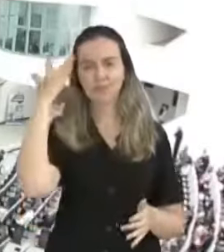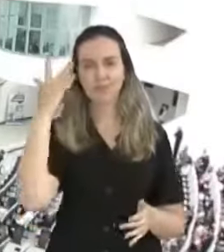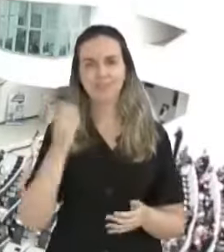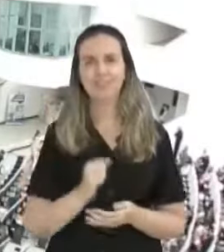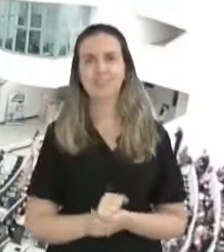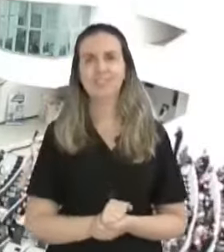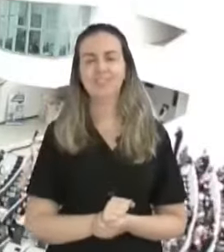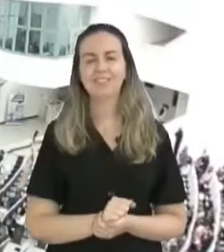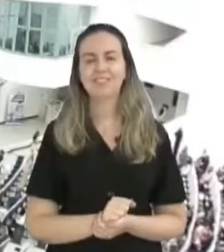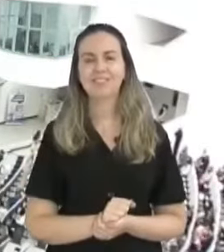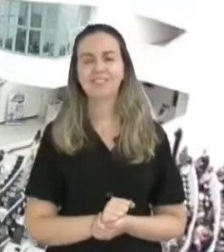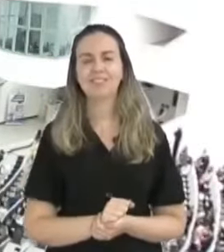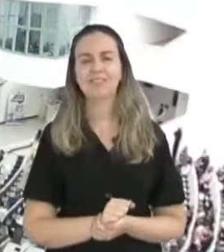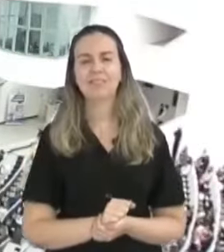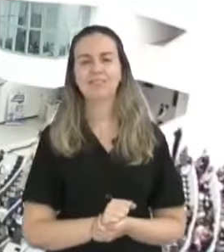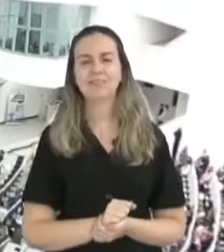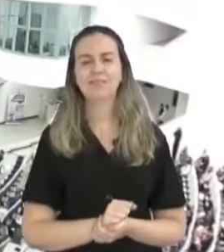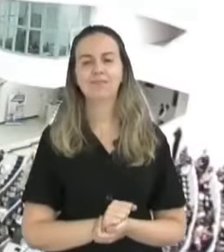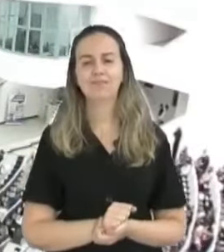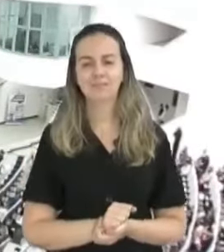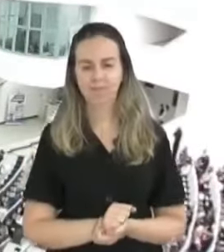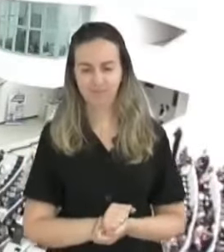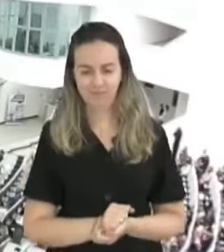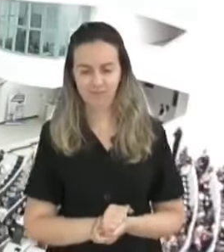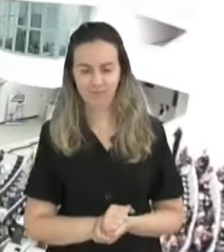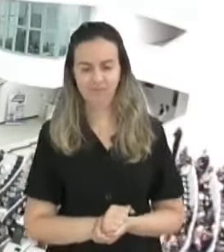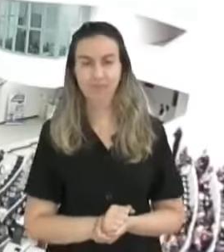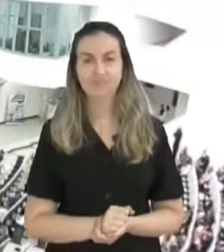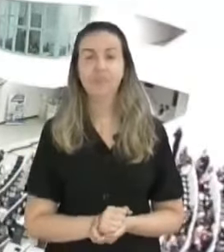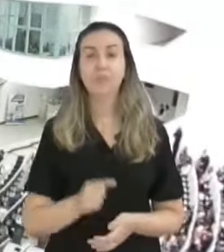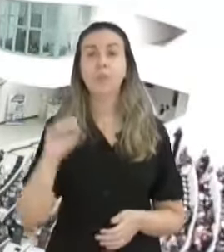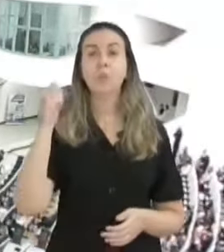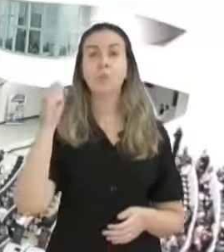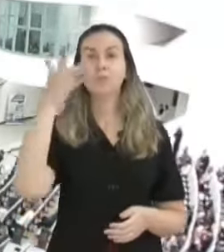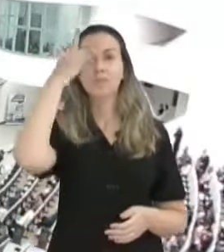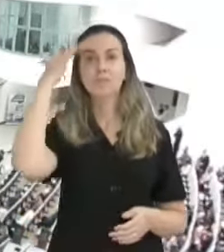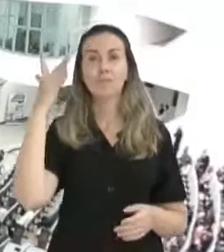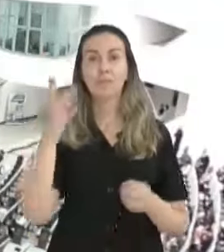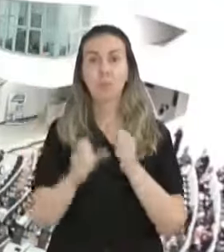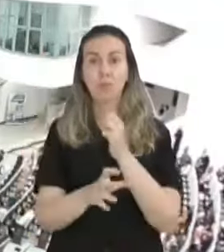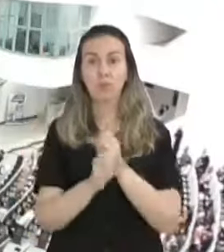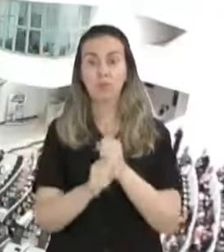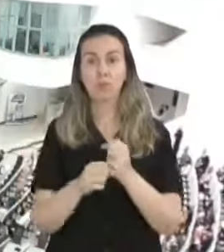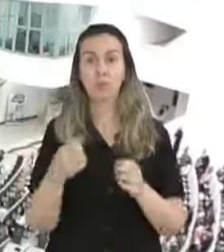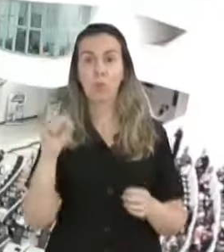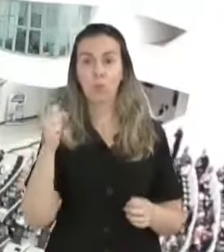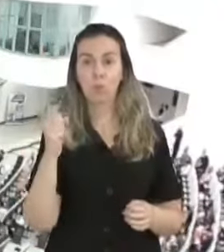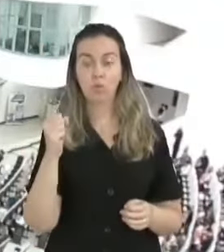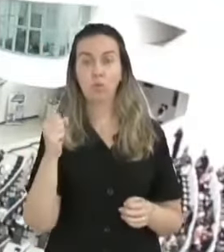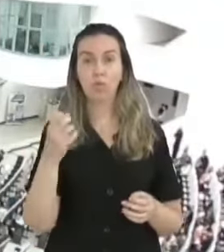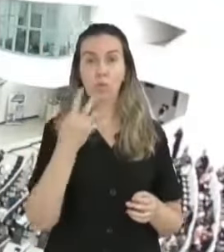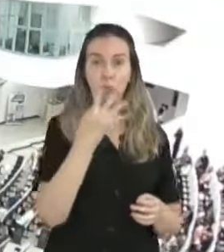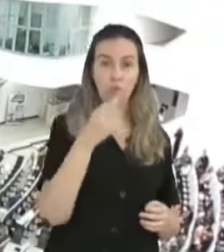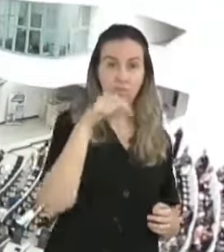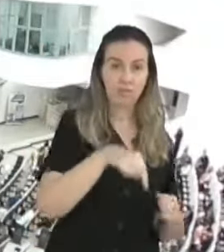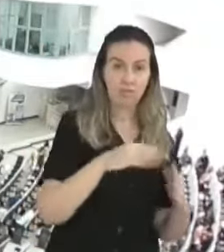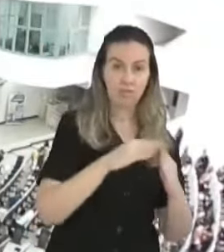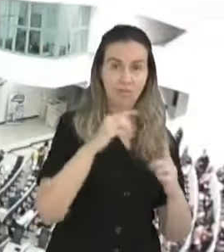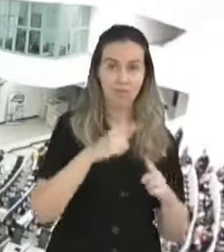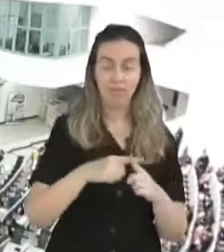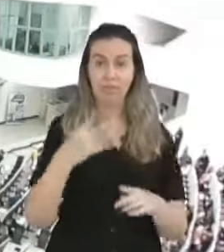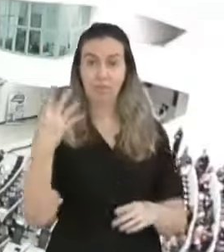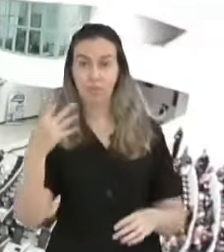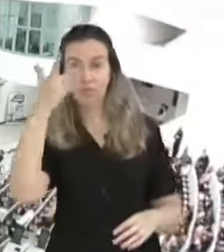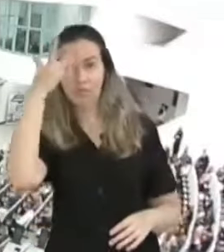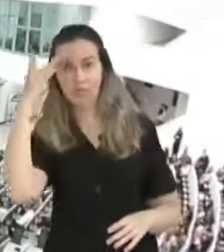Aonde está mais uma vida preciosa? Aonde está? Já são oito pessoas, quatro presentes e